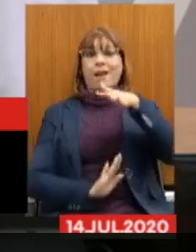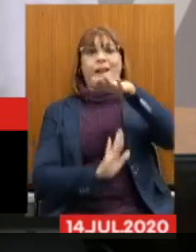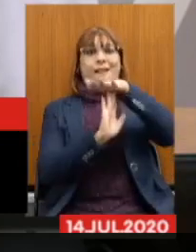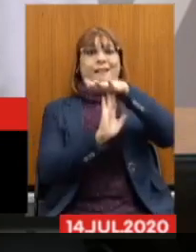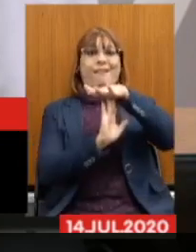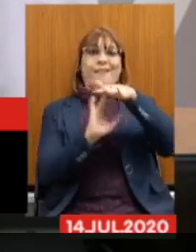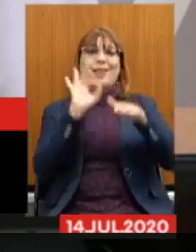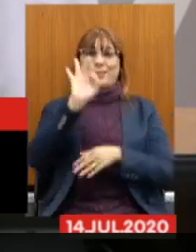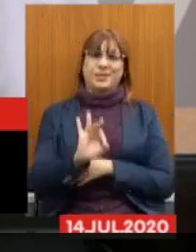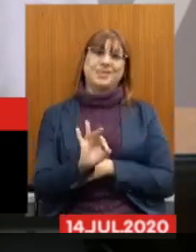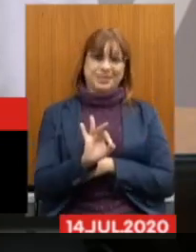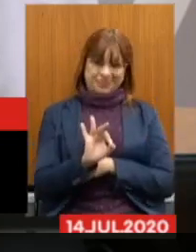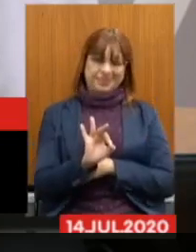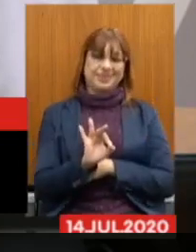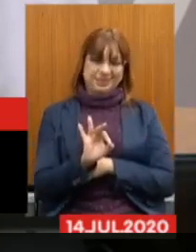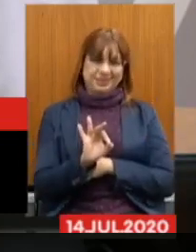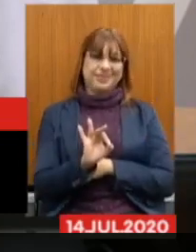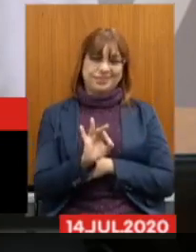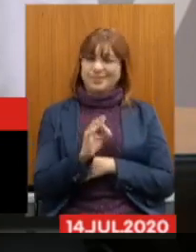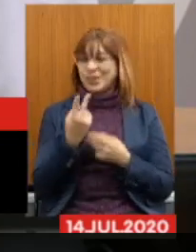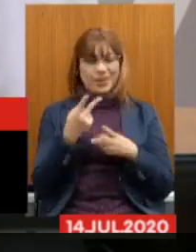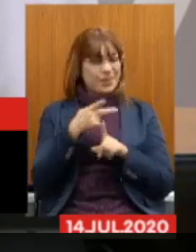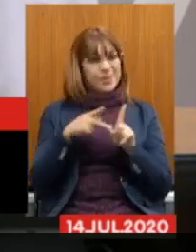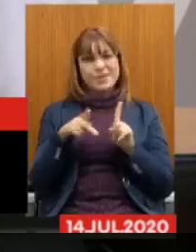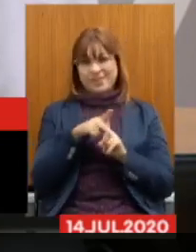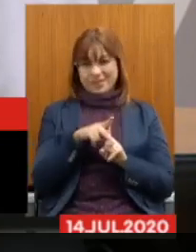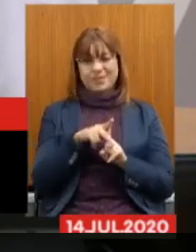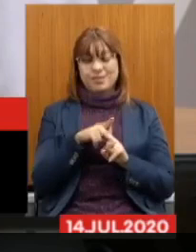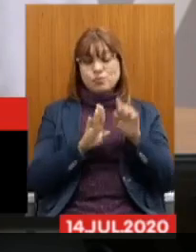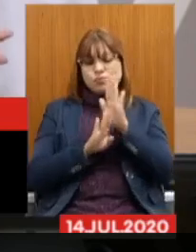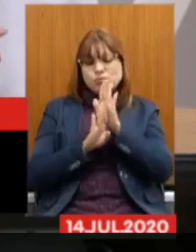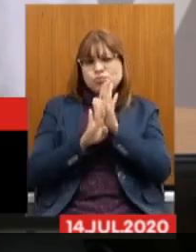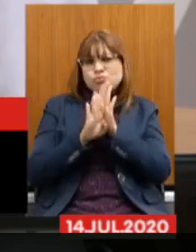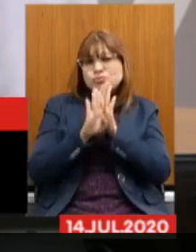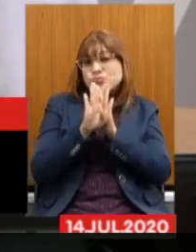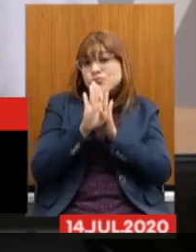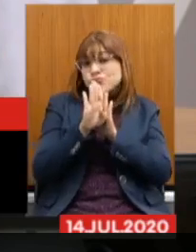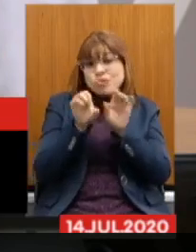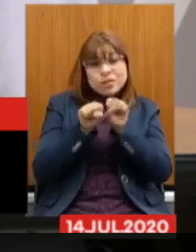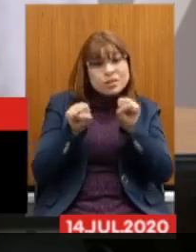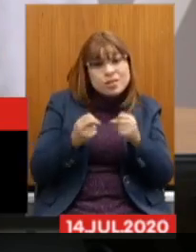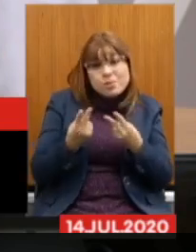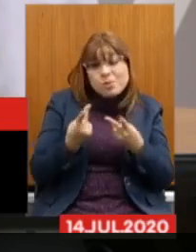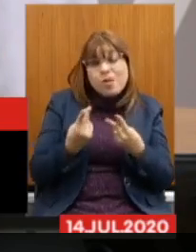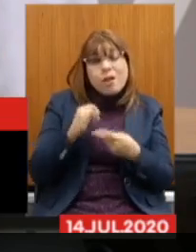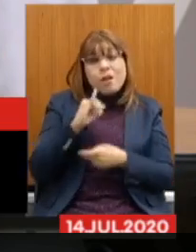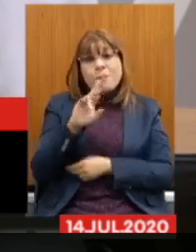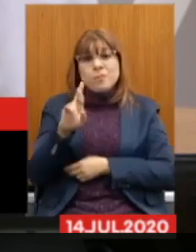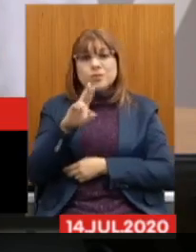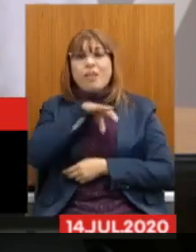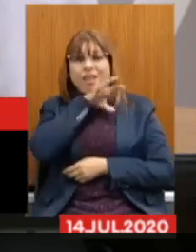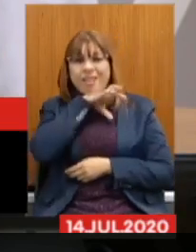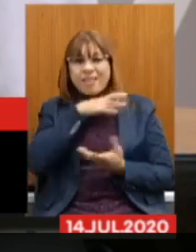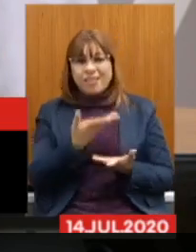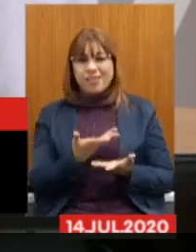de contribuição previdenciária. A progressividade é o mesmo sistema do imposto de renda.